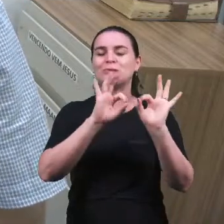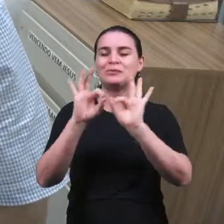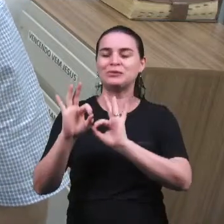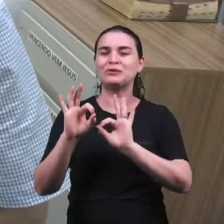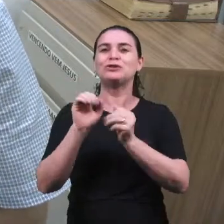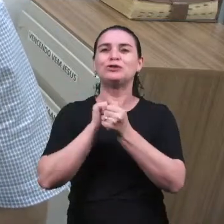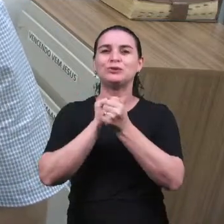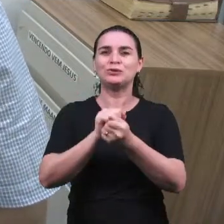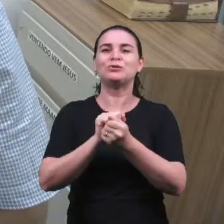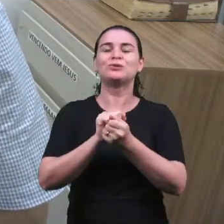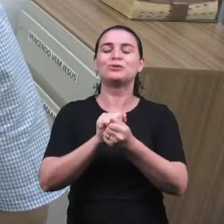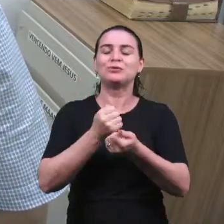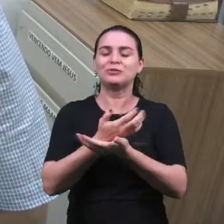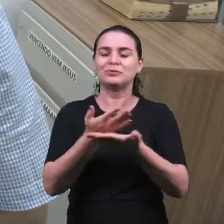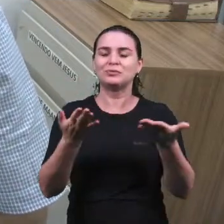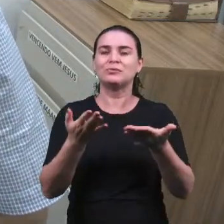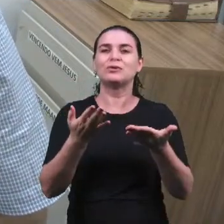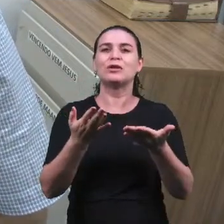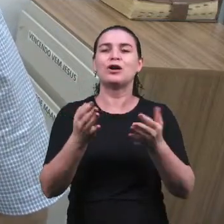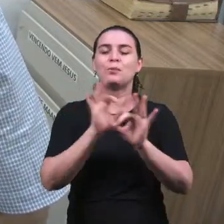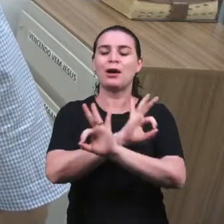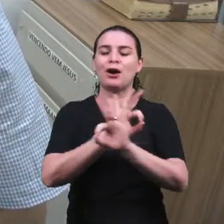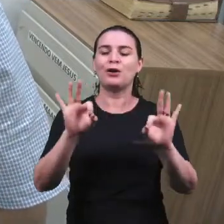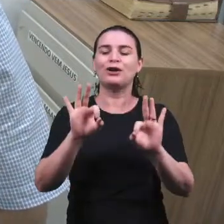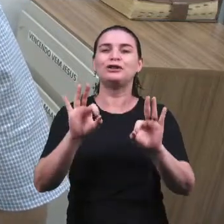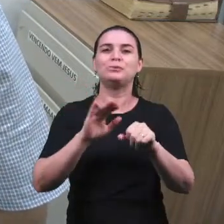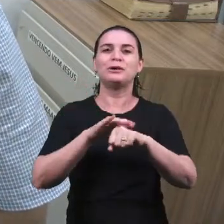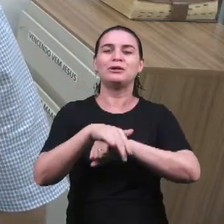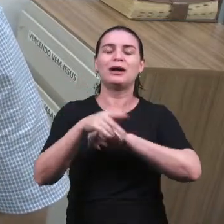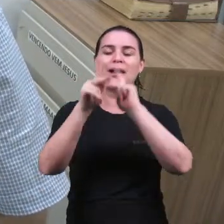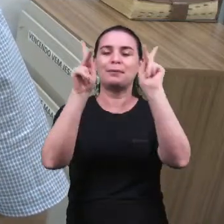com você e desejo a você uma ótima noite,